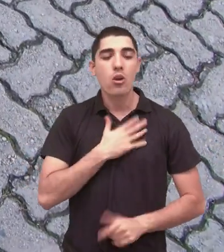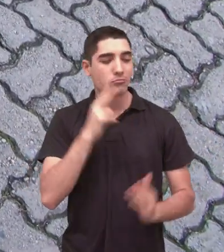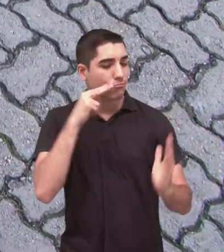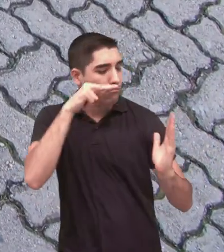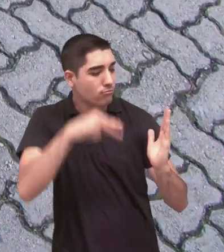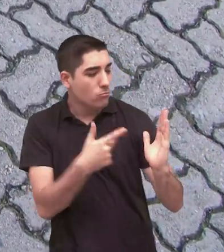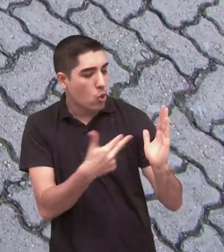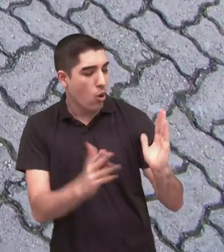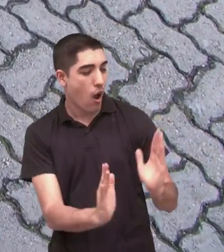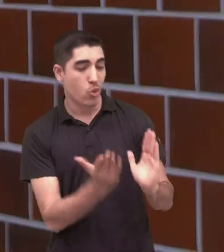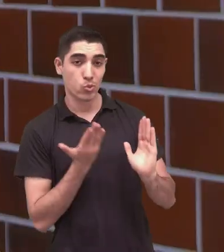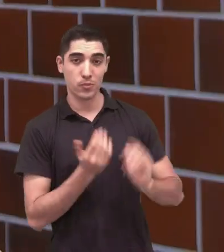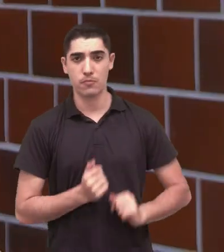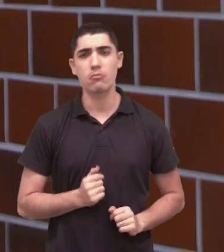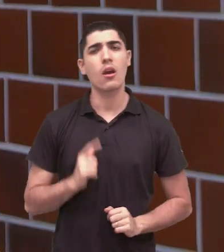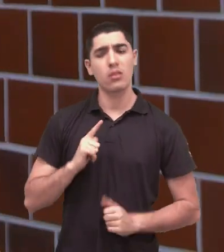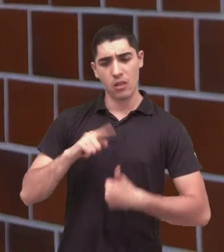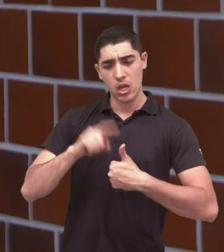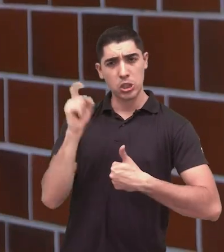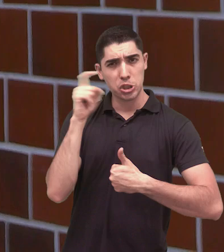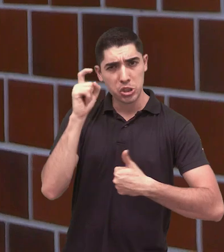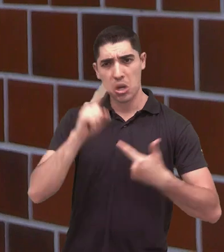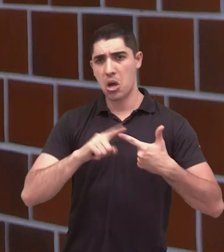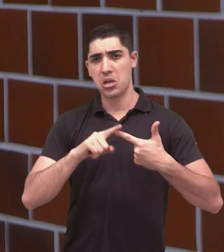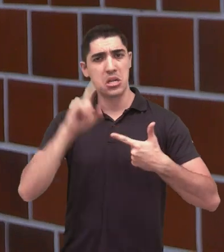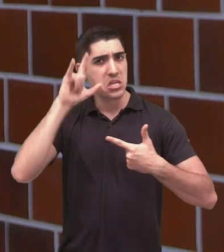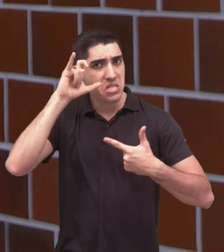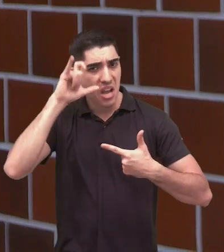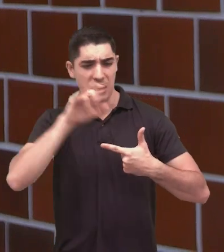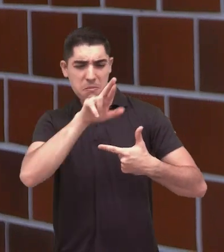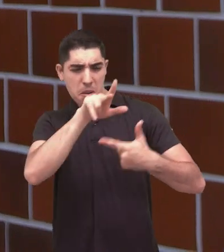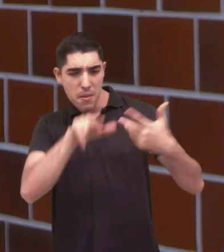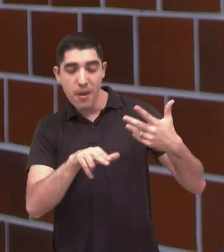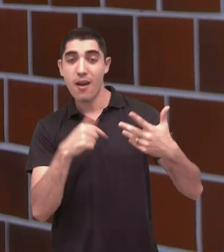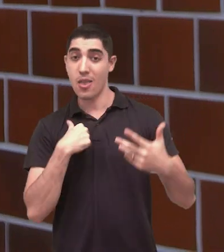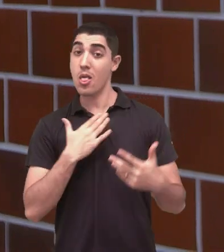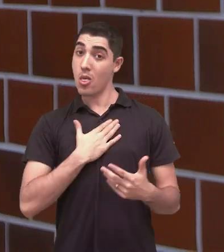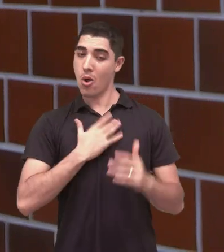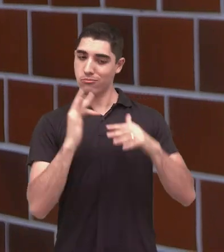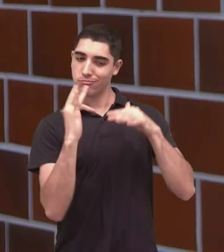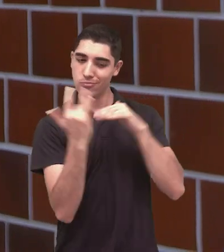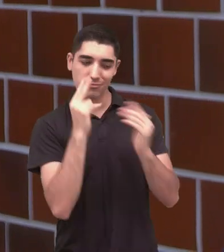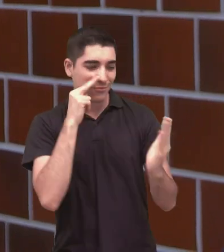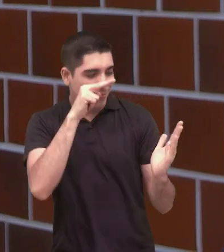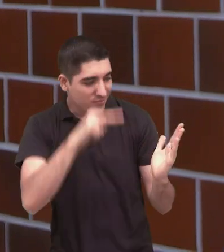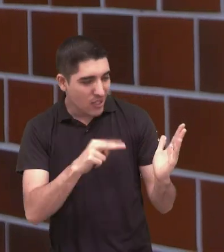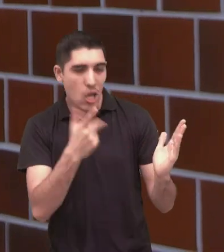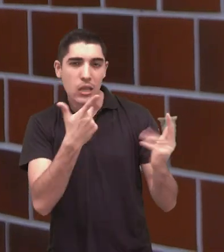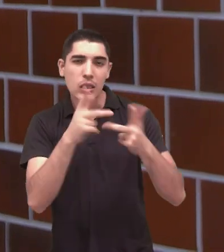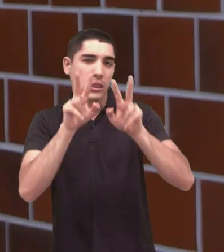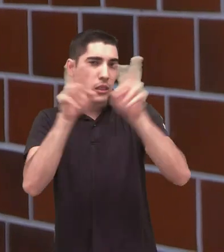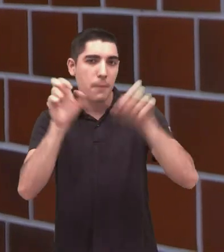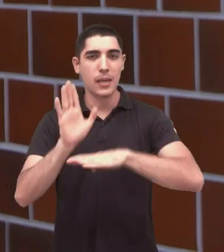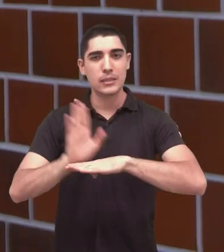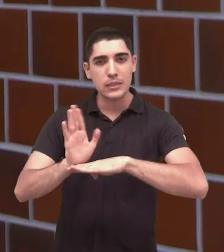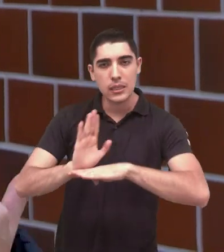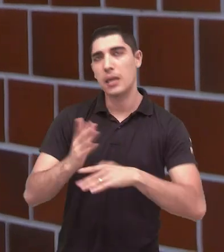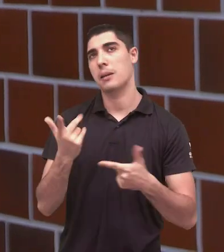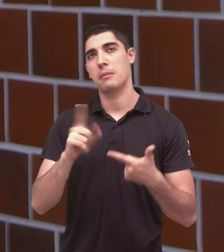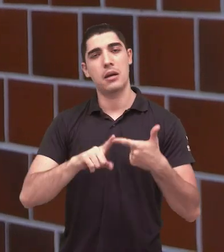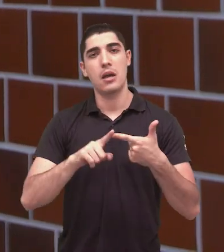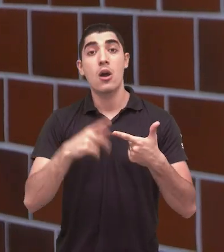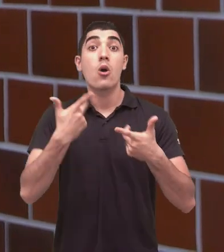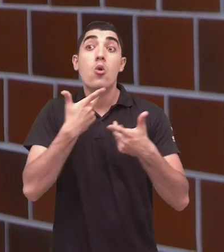para o conhecimento nessa área. Tanto no TikTok, no Instagram, enfim, sempre buscando aí esses conteúdos que falam sobre cinema,